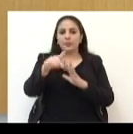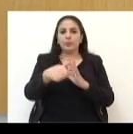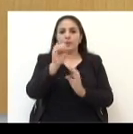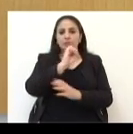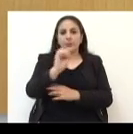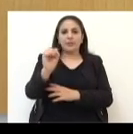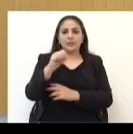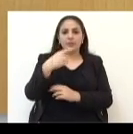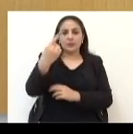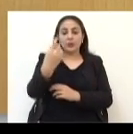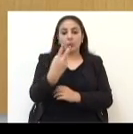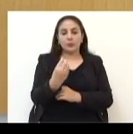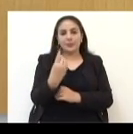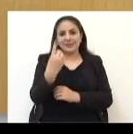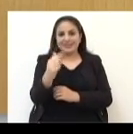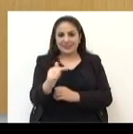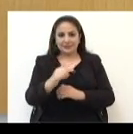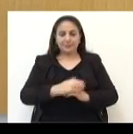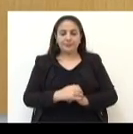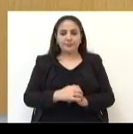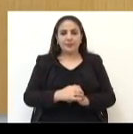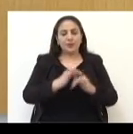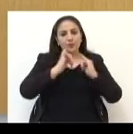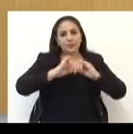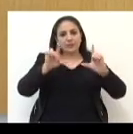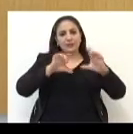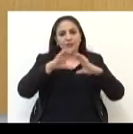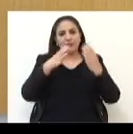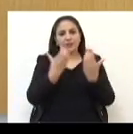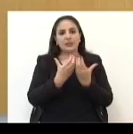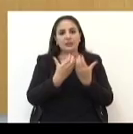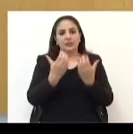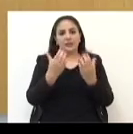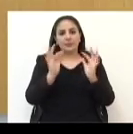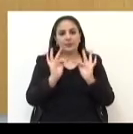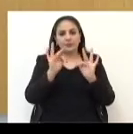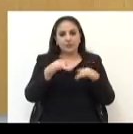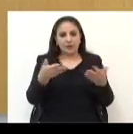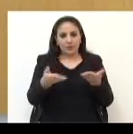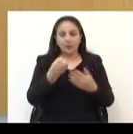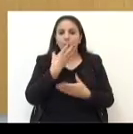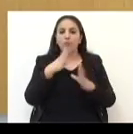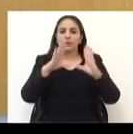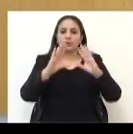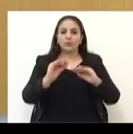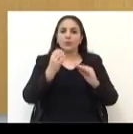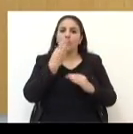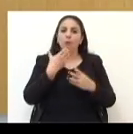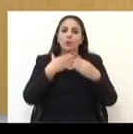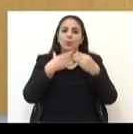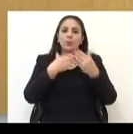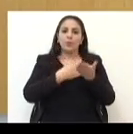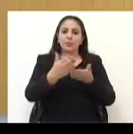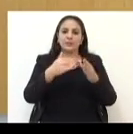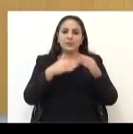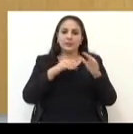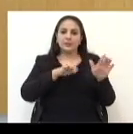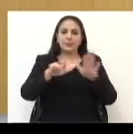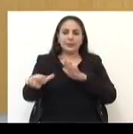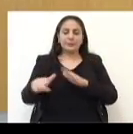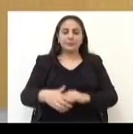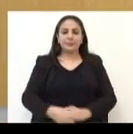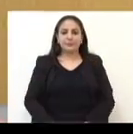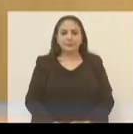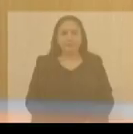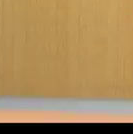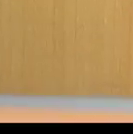segundo semestre de 2017. E o Jornal da Câmara fica por aqui. Boa noite e um ótimo início de semana.